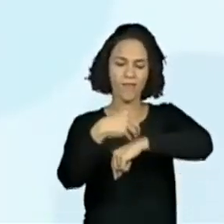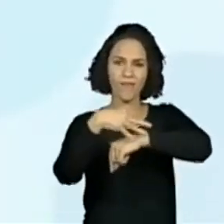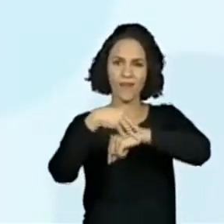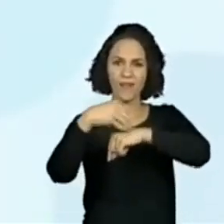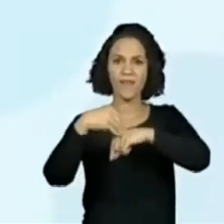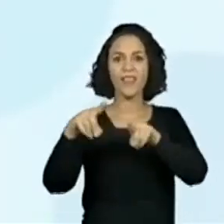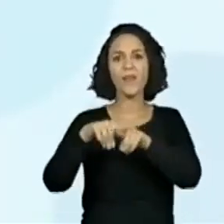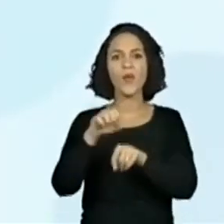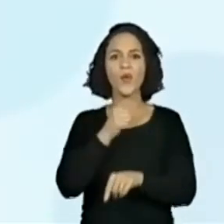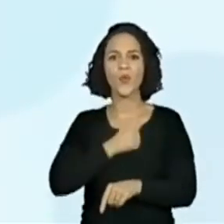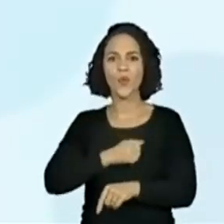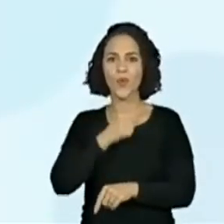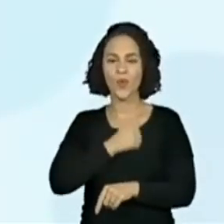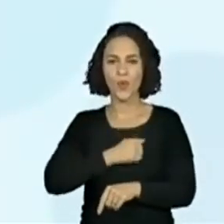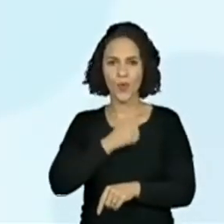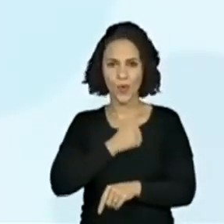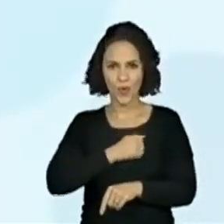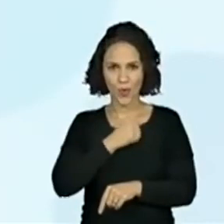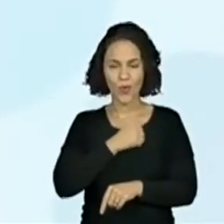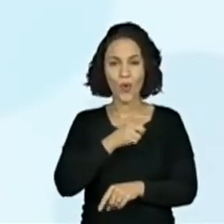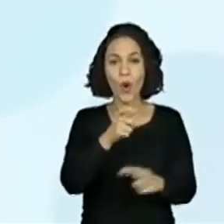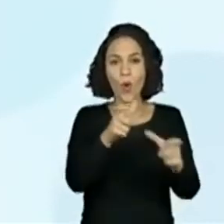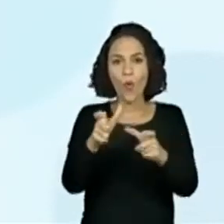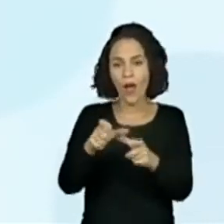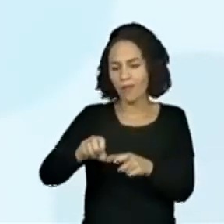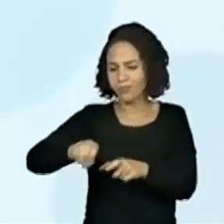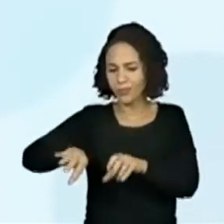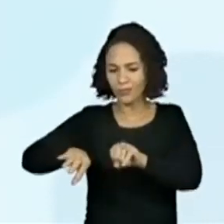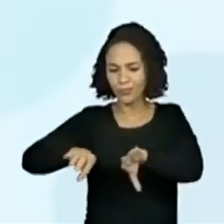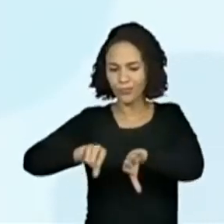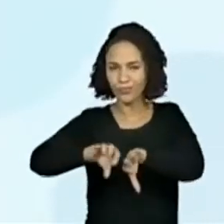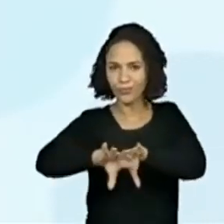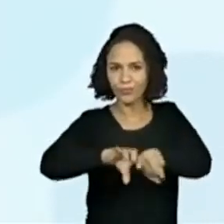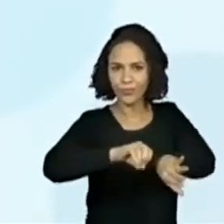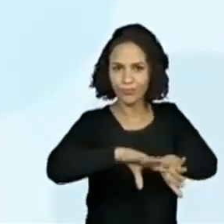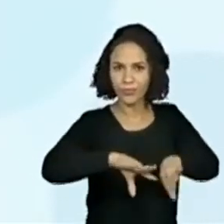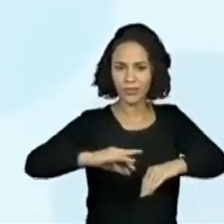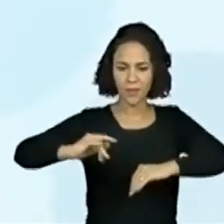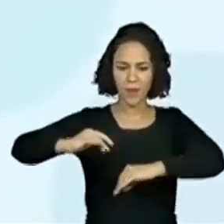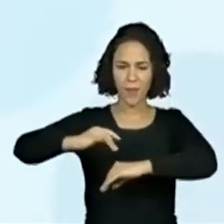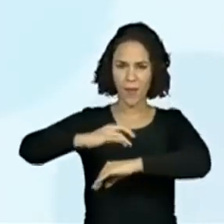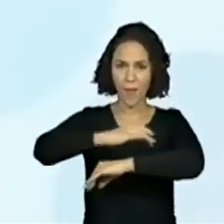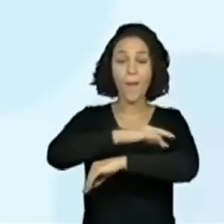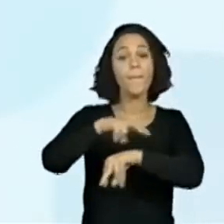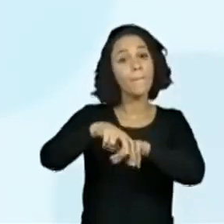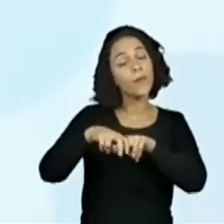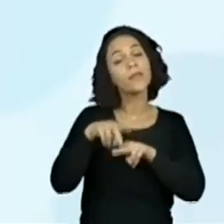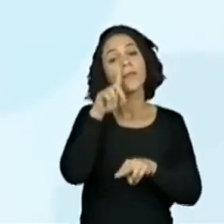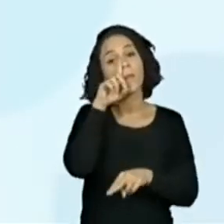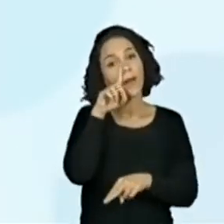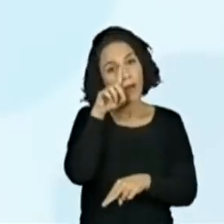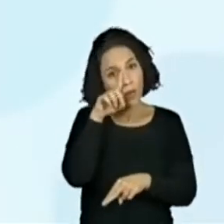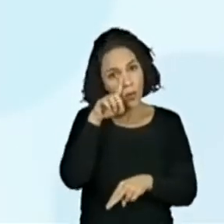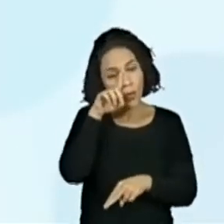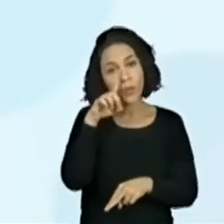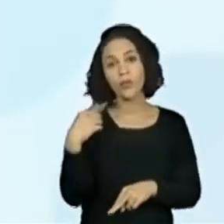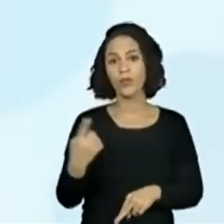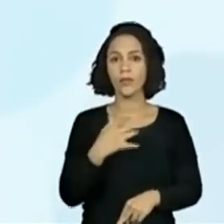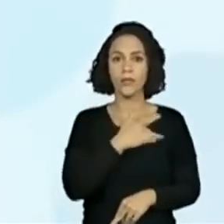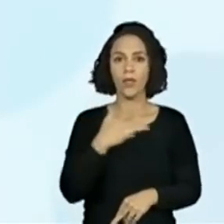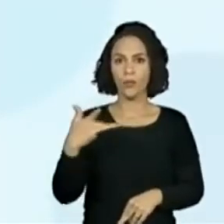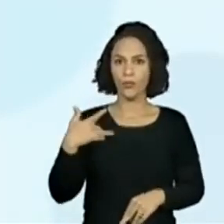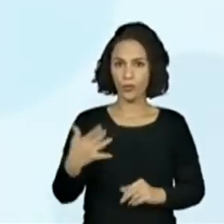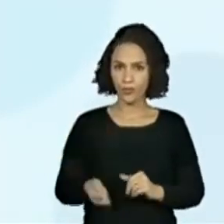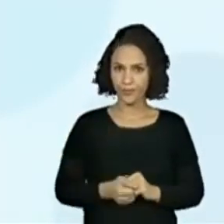e fezes pelos locais onde passam. Por isso, são consideradas perigosas para a nossa